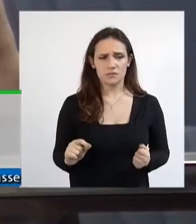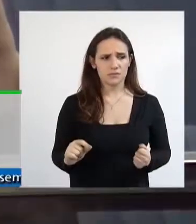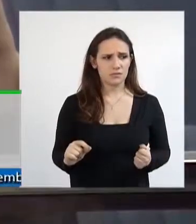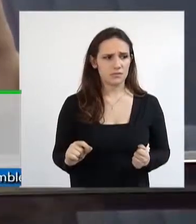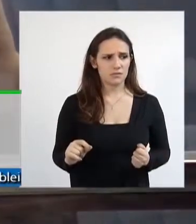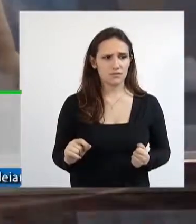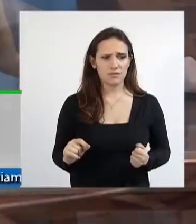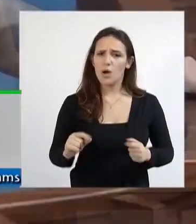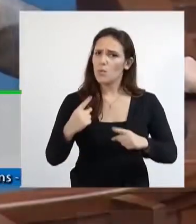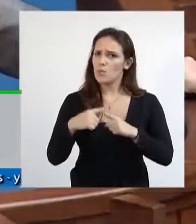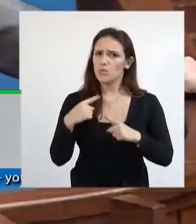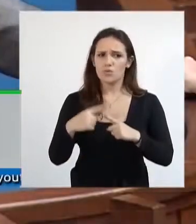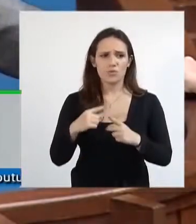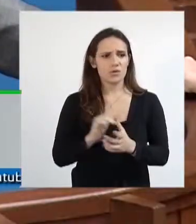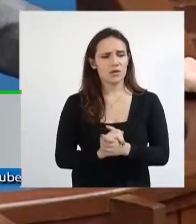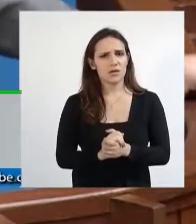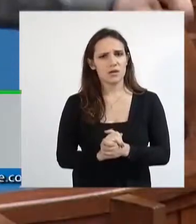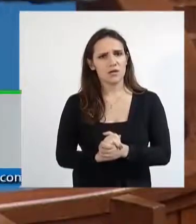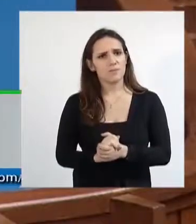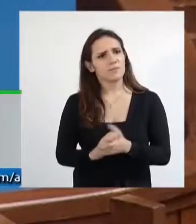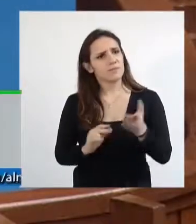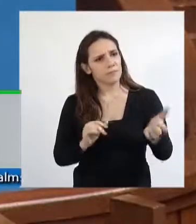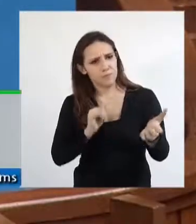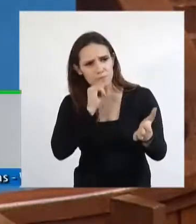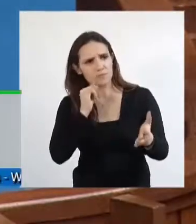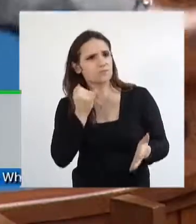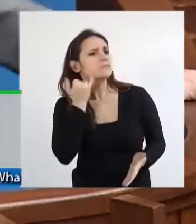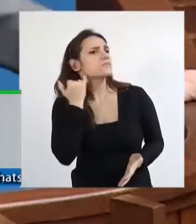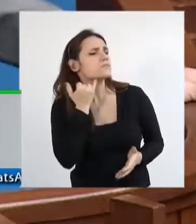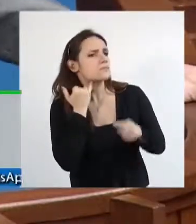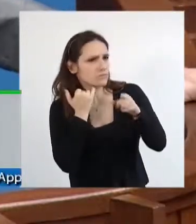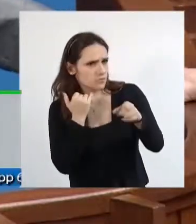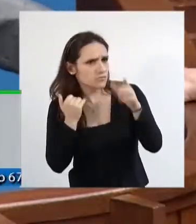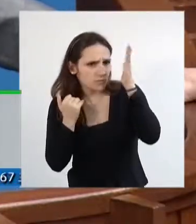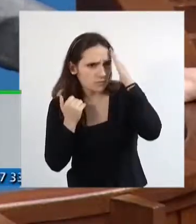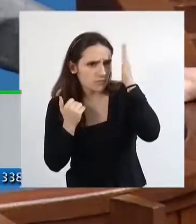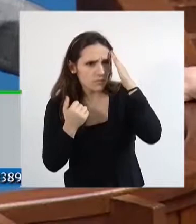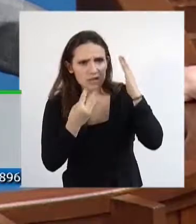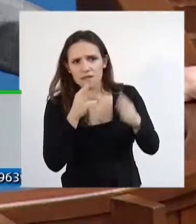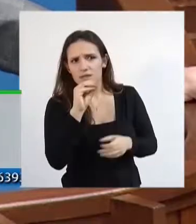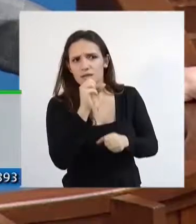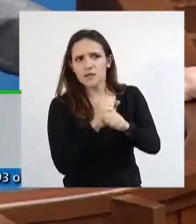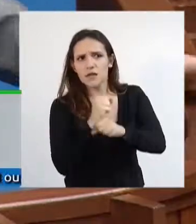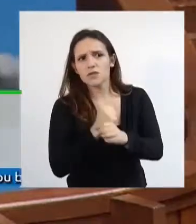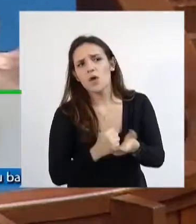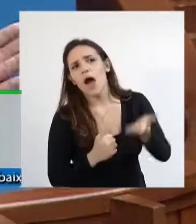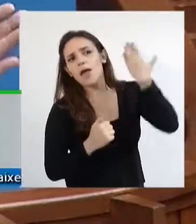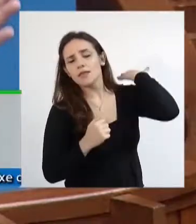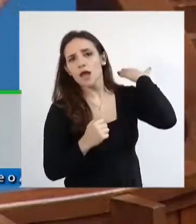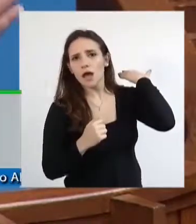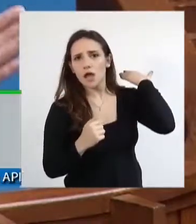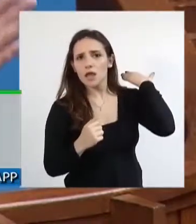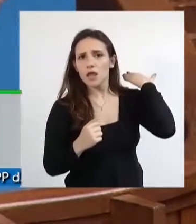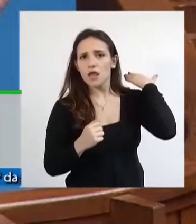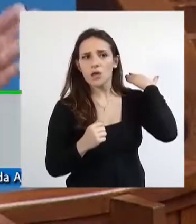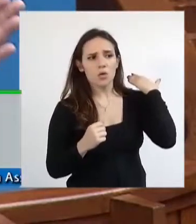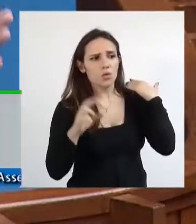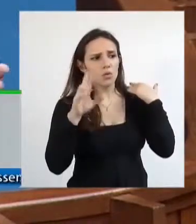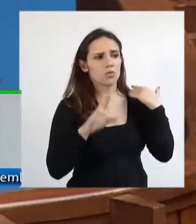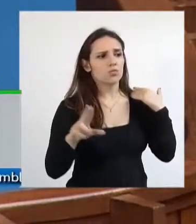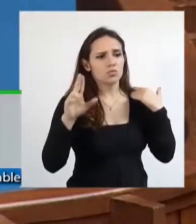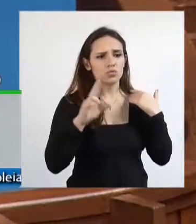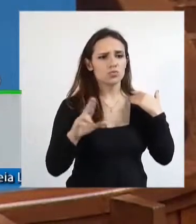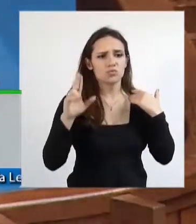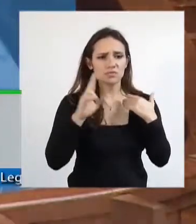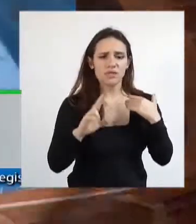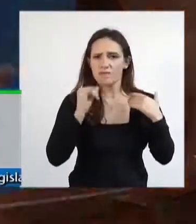capacidade que ela tinha, deputado Jamil Tsunami, há 30 anos atrás, deputado Alonso Machado. É um absurdo. Ao longo do tempo, a usina foi perdendo a